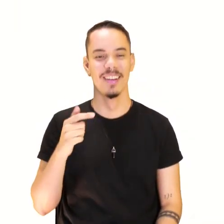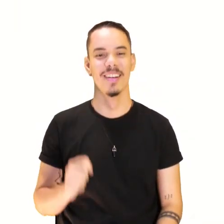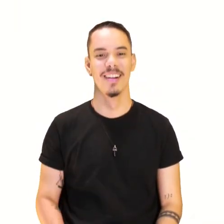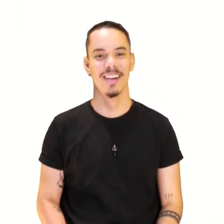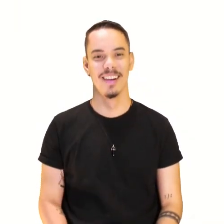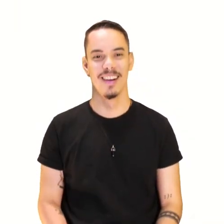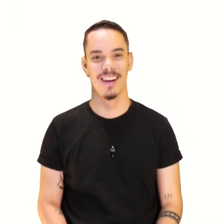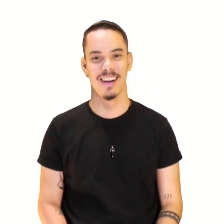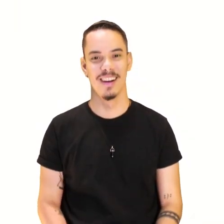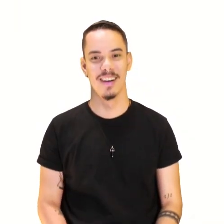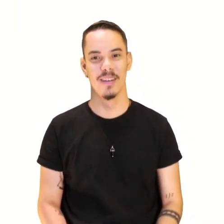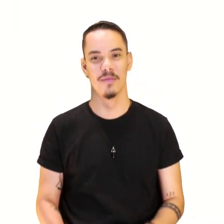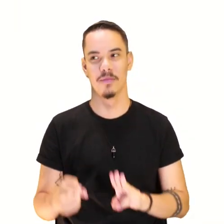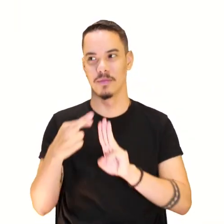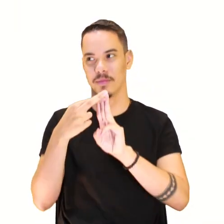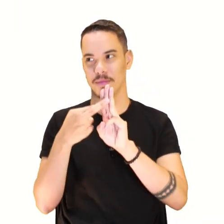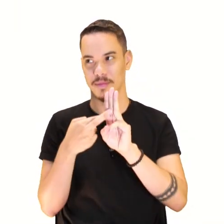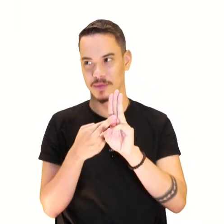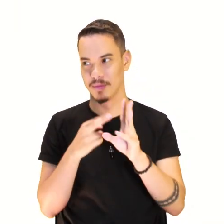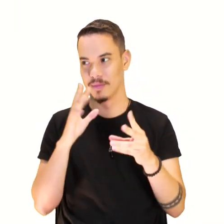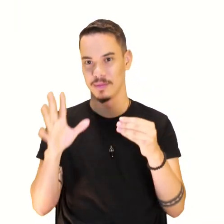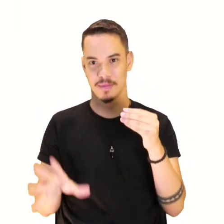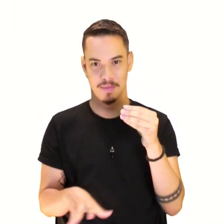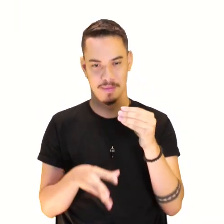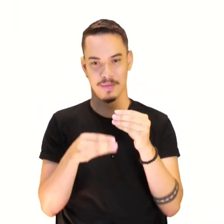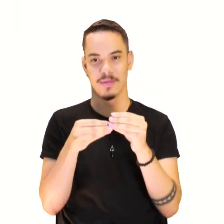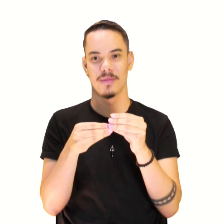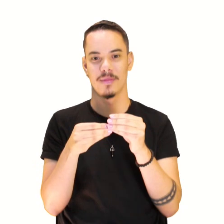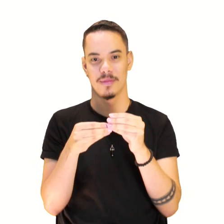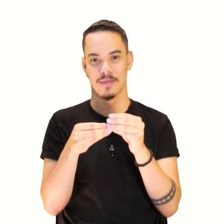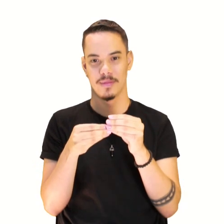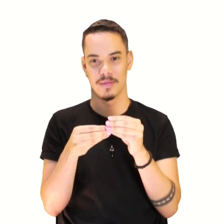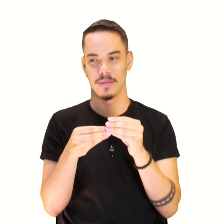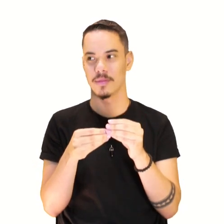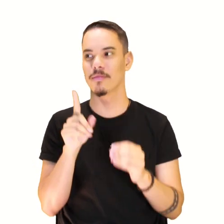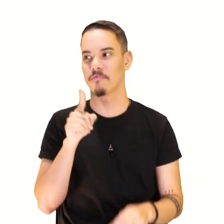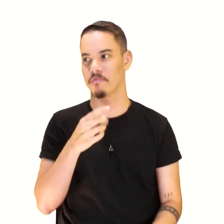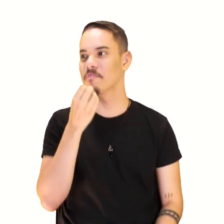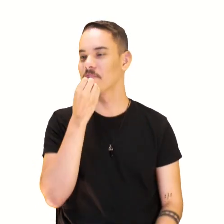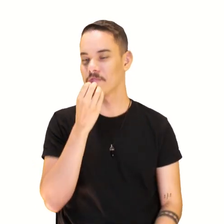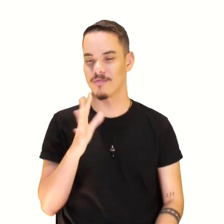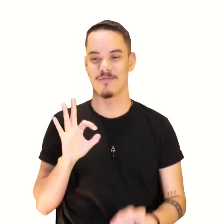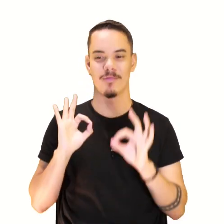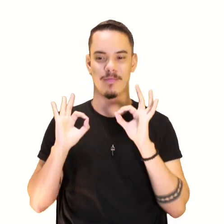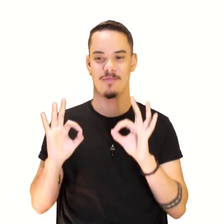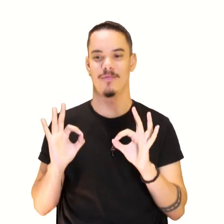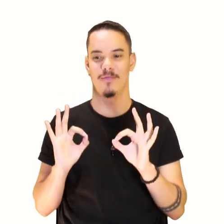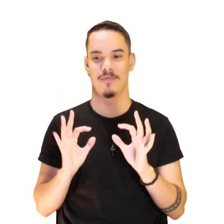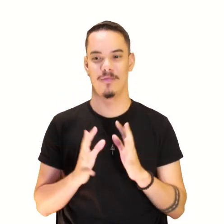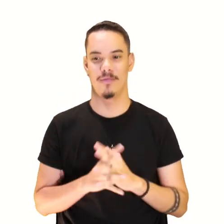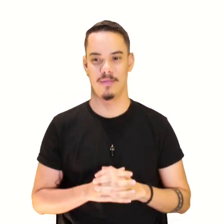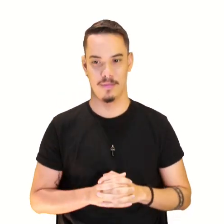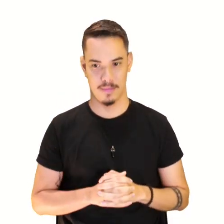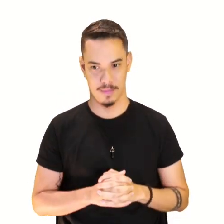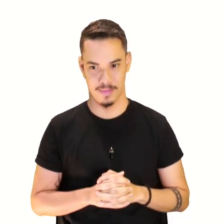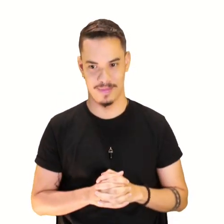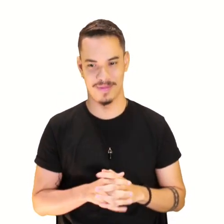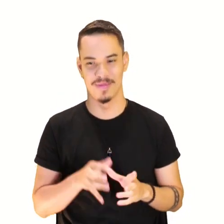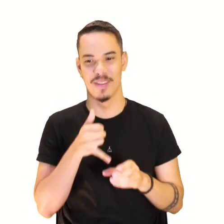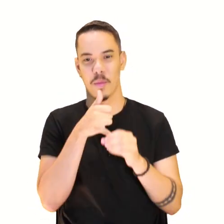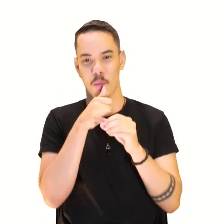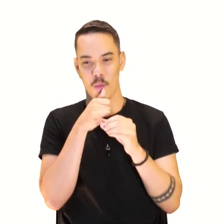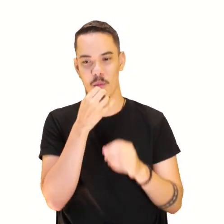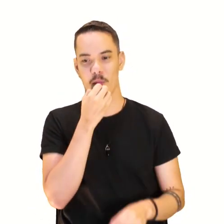Olha lá regra de três composta Essa é boa também